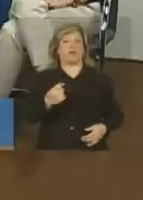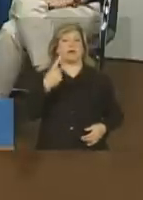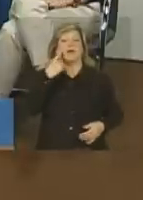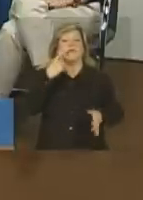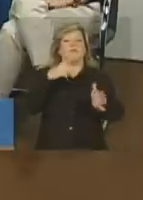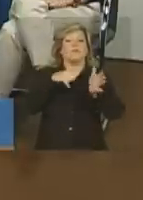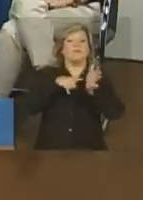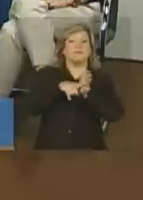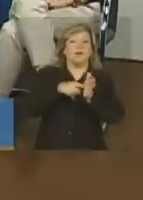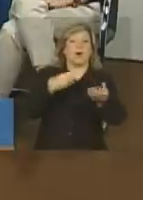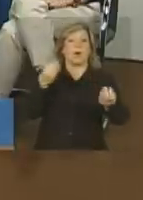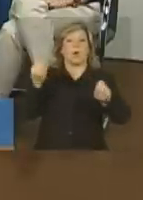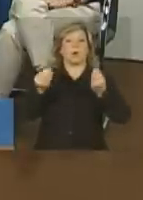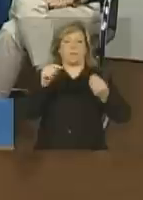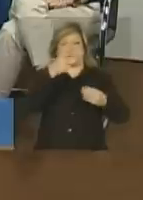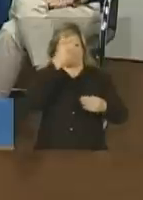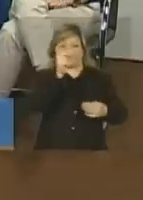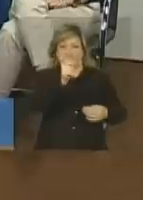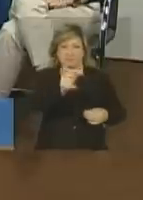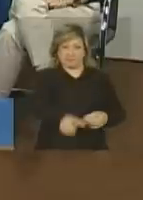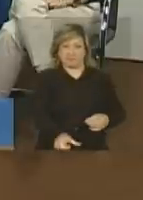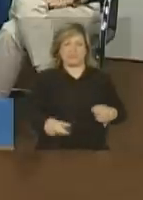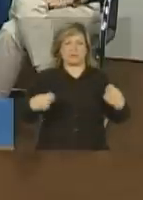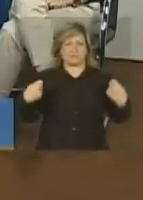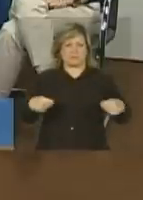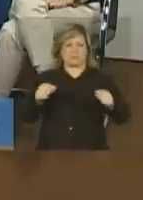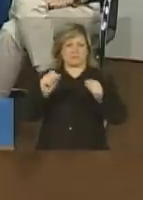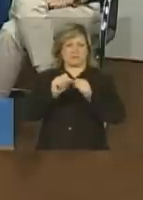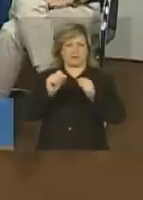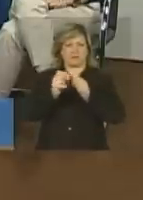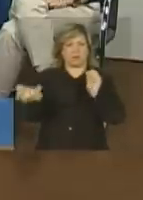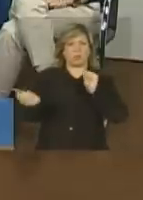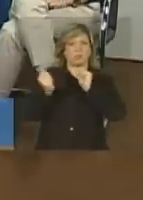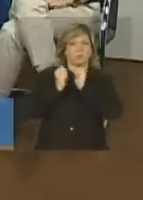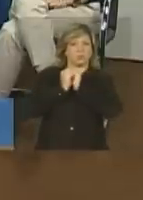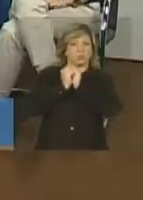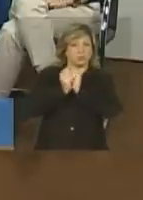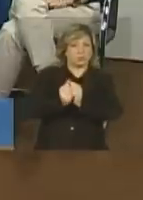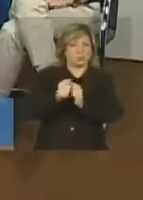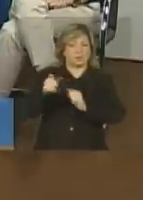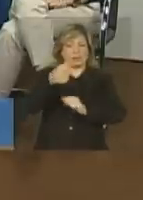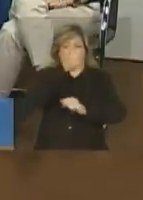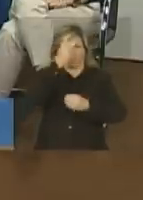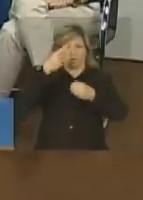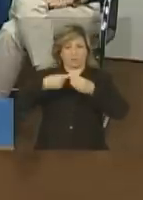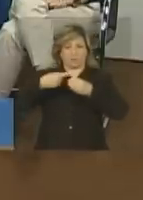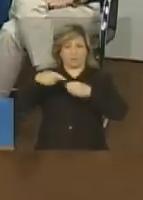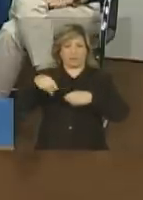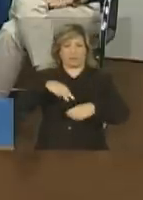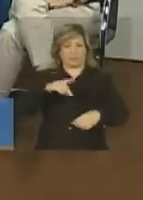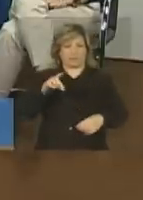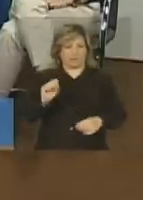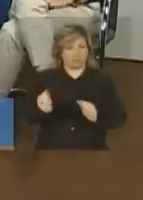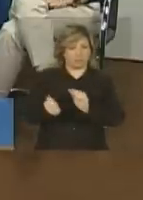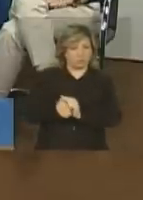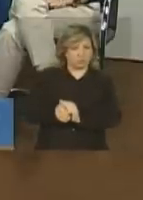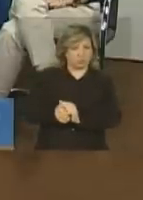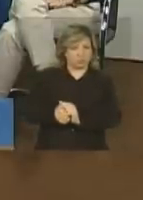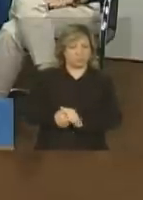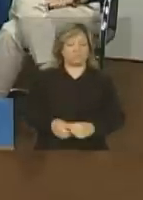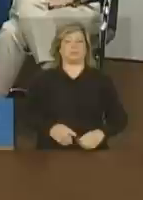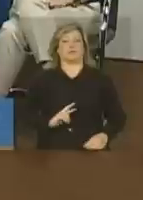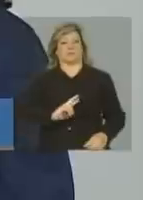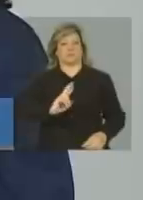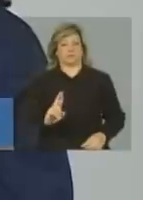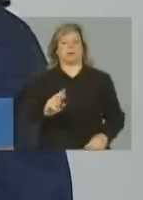da situação deste indivíduo deve ser feita conjuntamente pelo município e pelo MDS? É